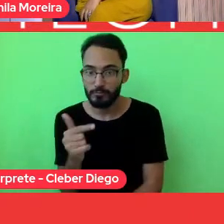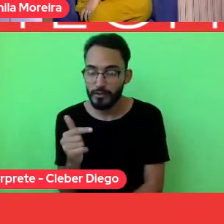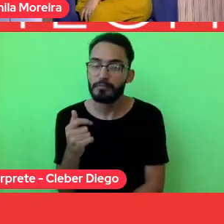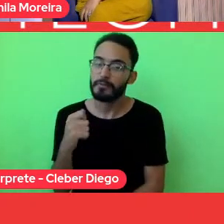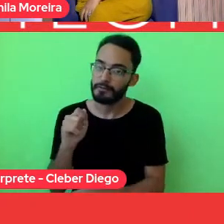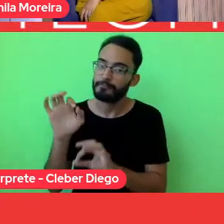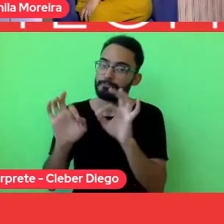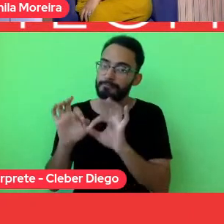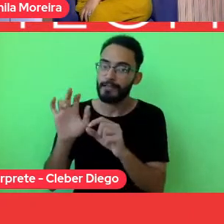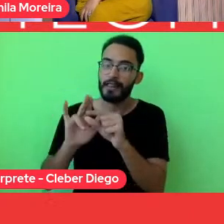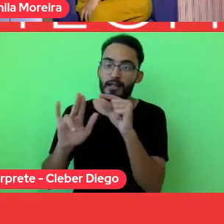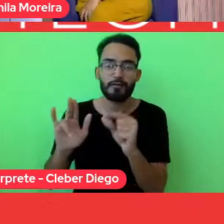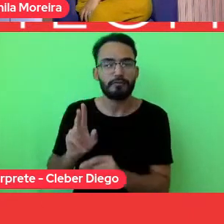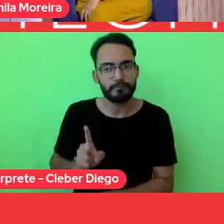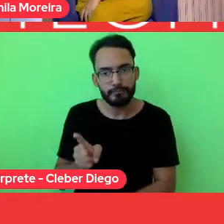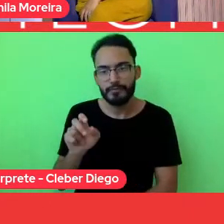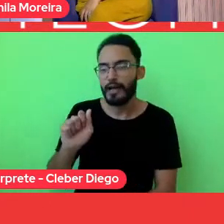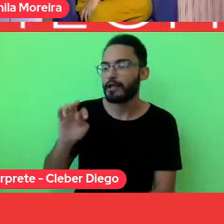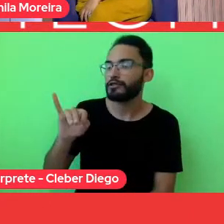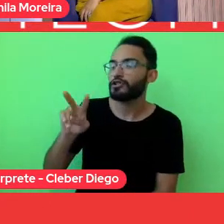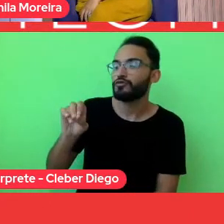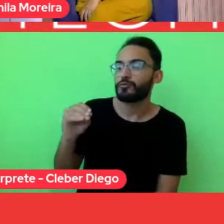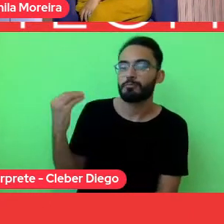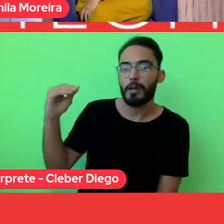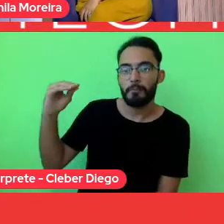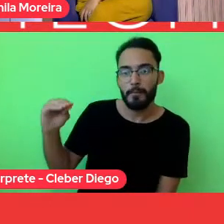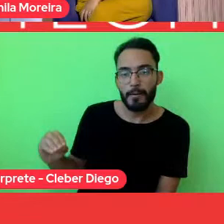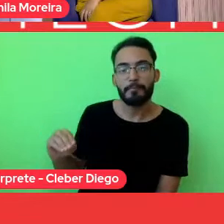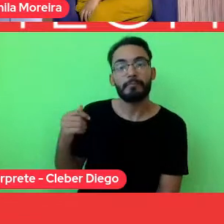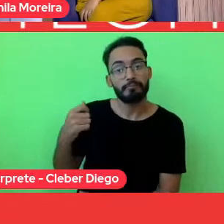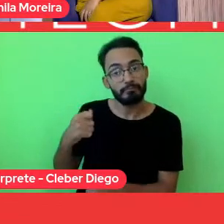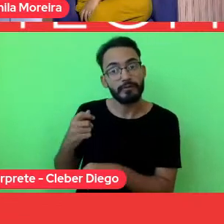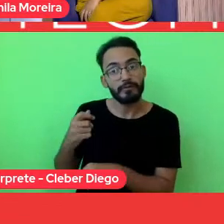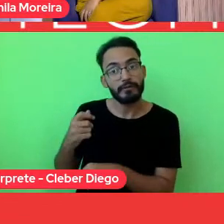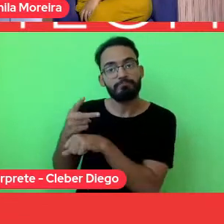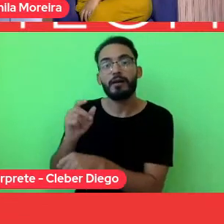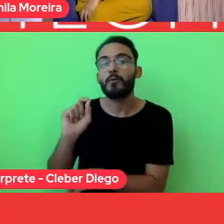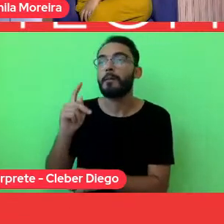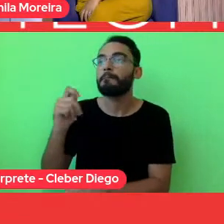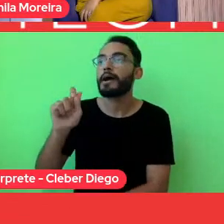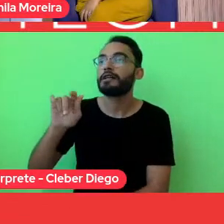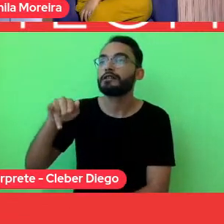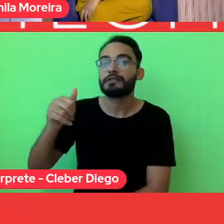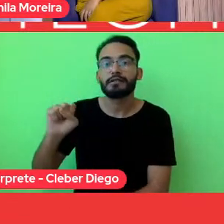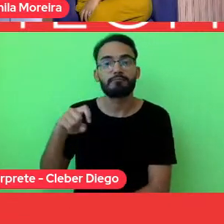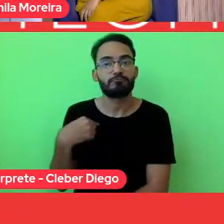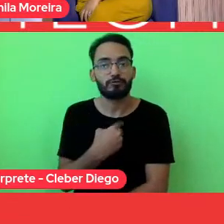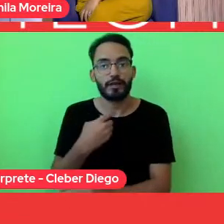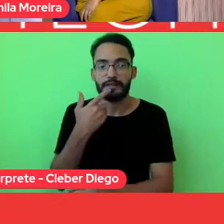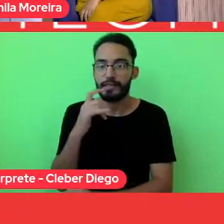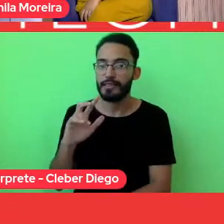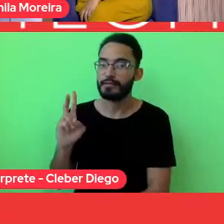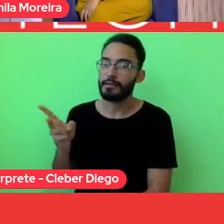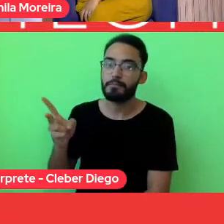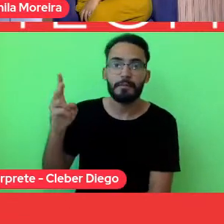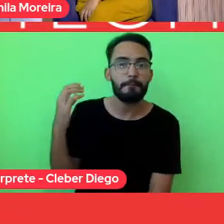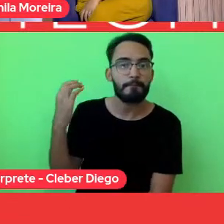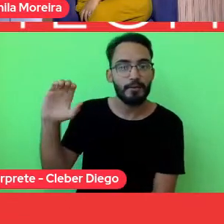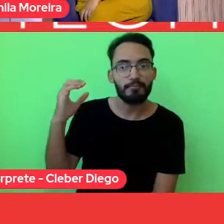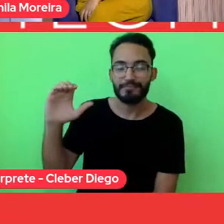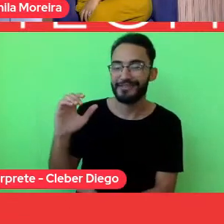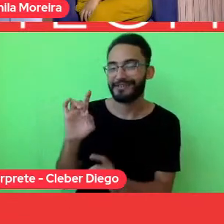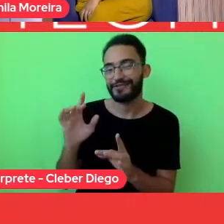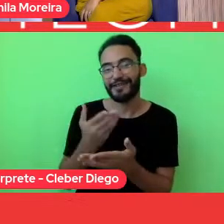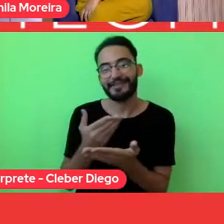faça. Se você tem, mantenha ativo e sigam as páginas, né? Fica ligado no que a gente está postando. E é isso, pessoal.